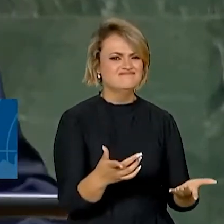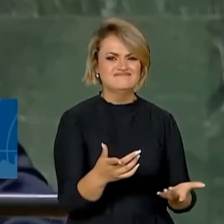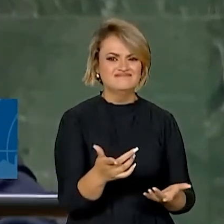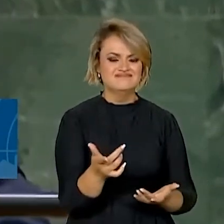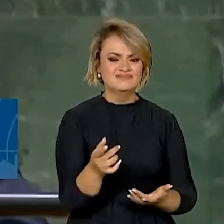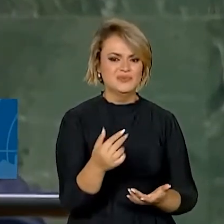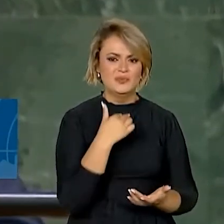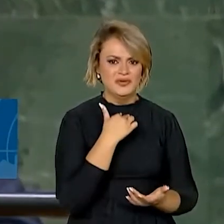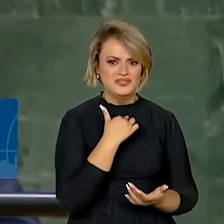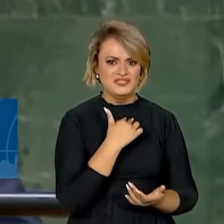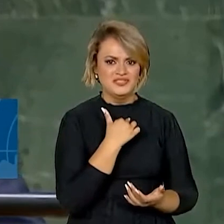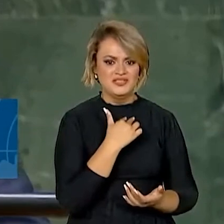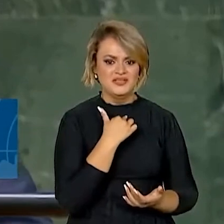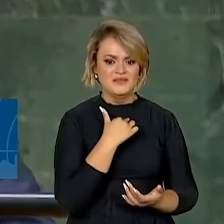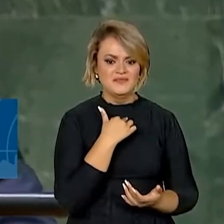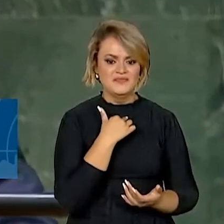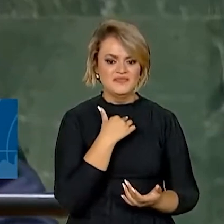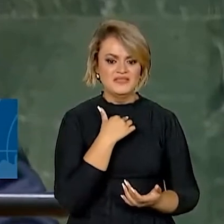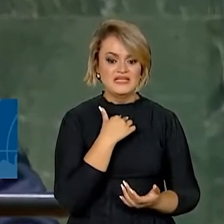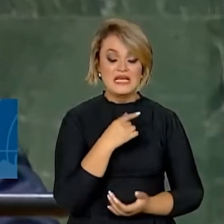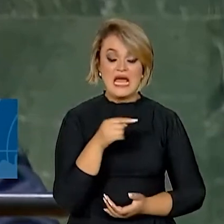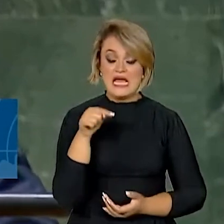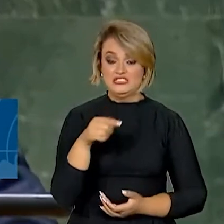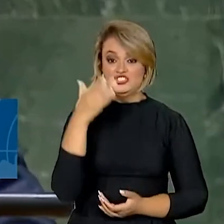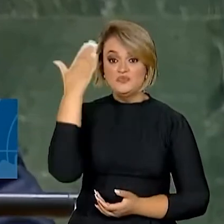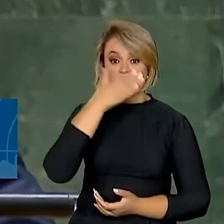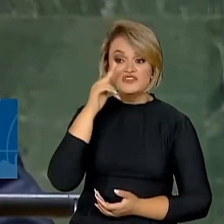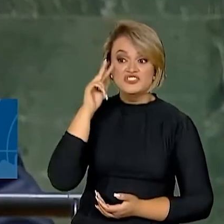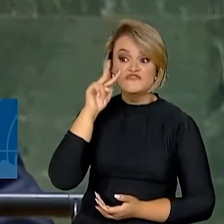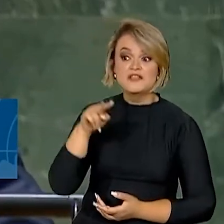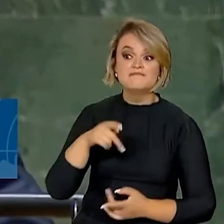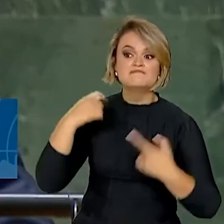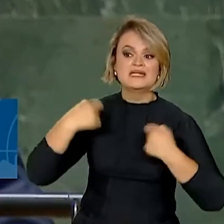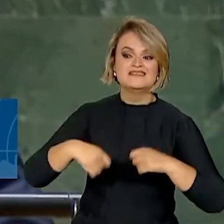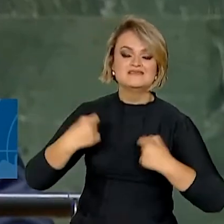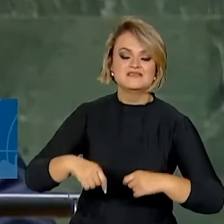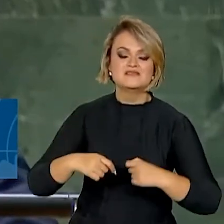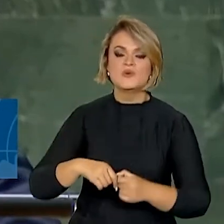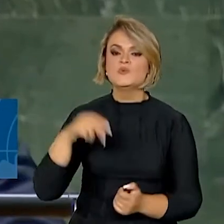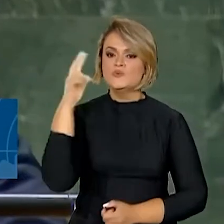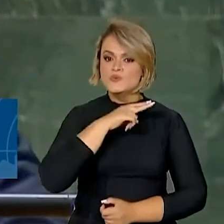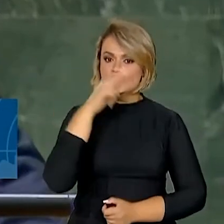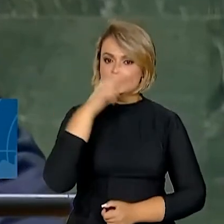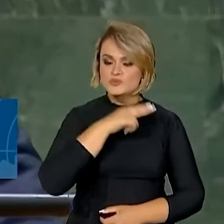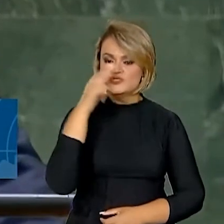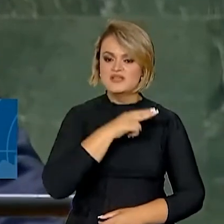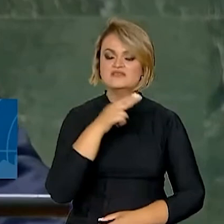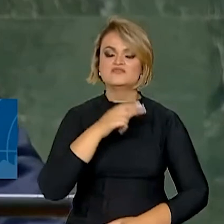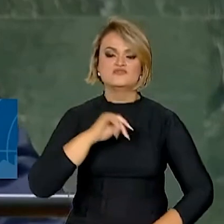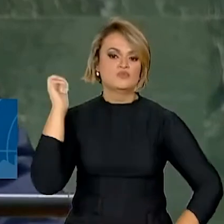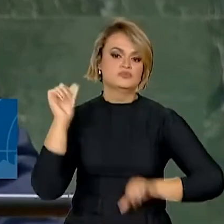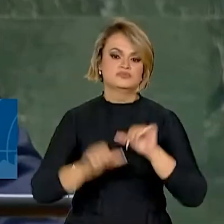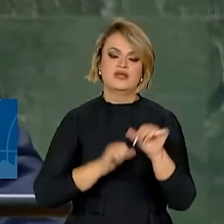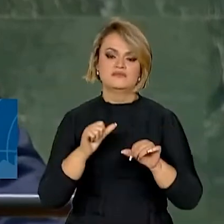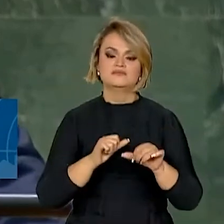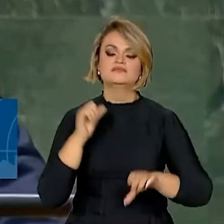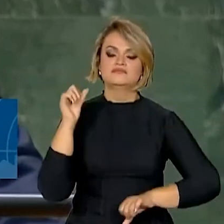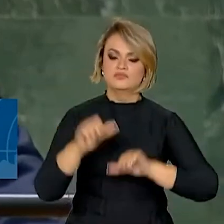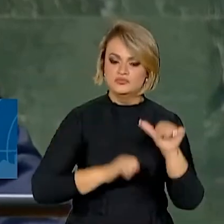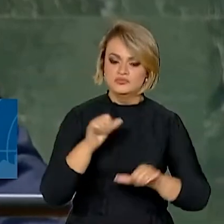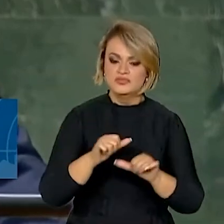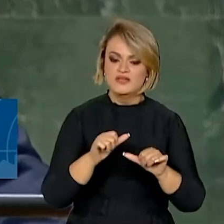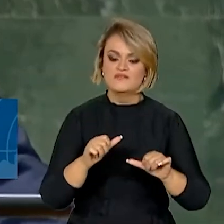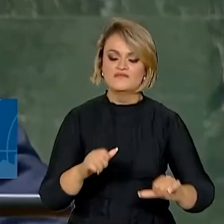Esta paralisia é a prova mais eloquente da necessidade e urgência de reformá-lo,